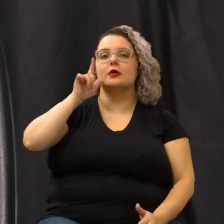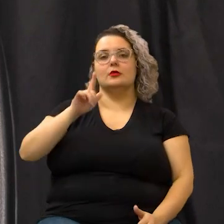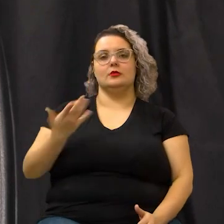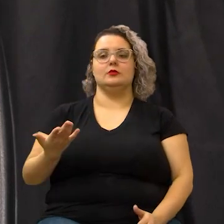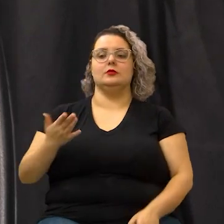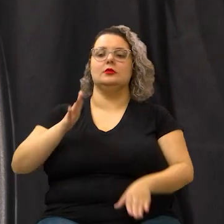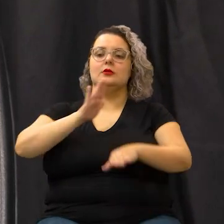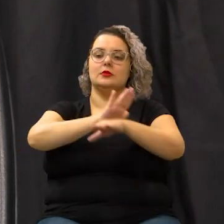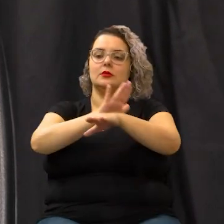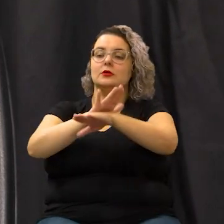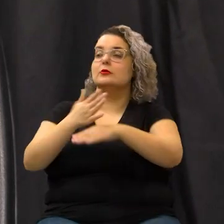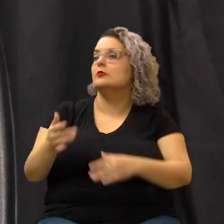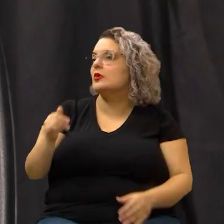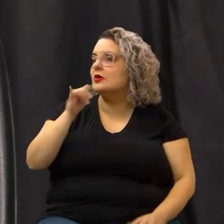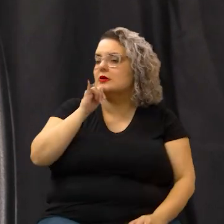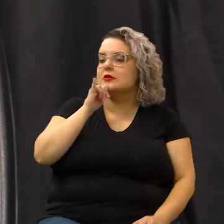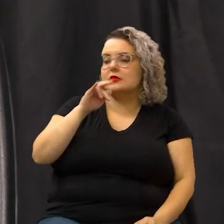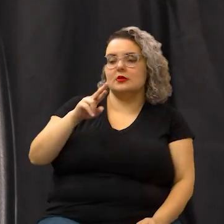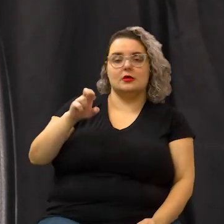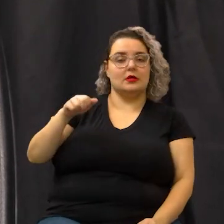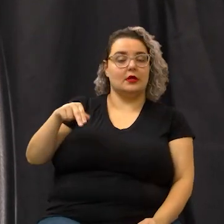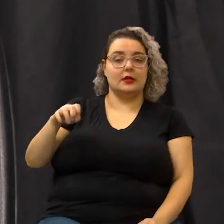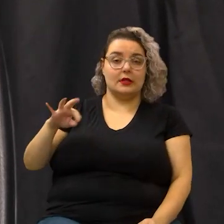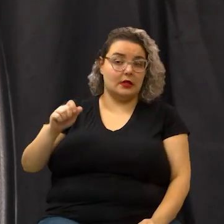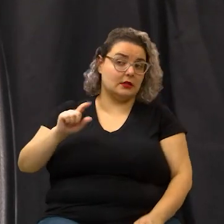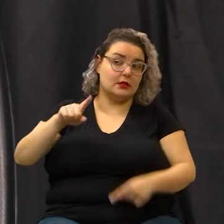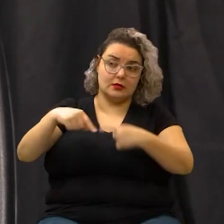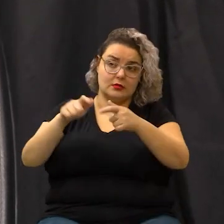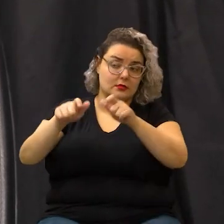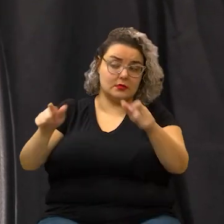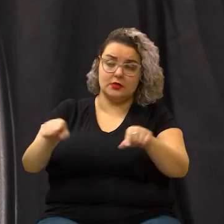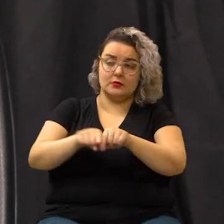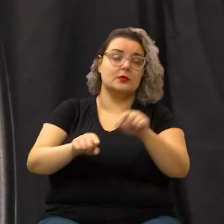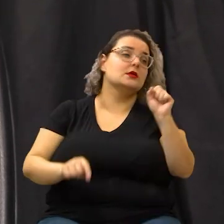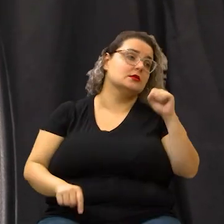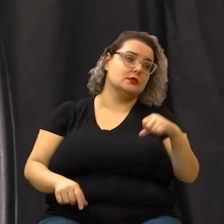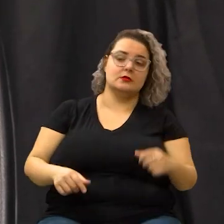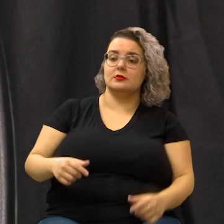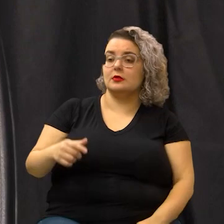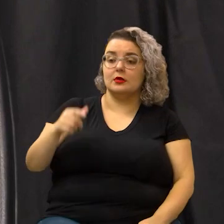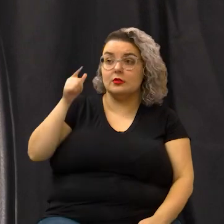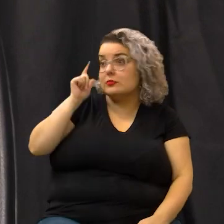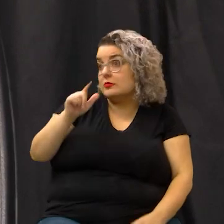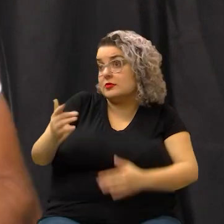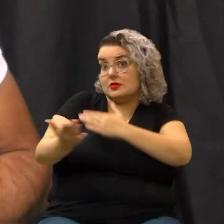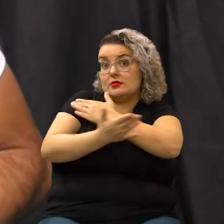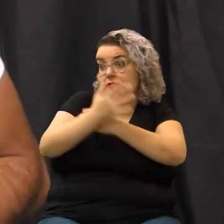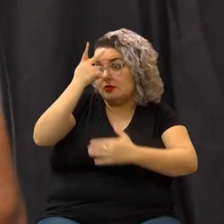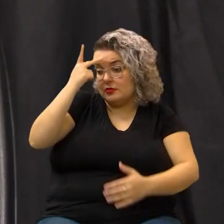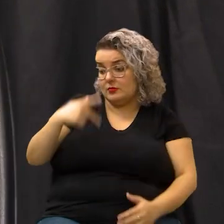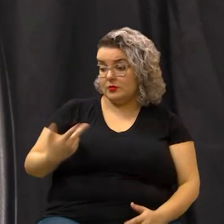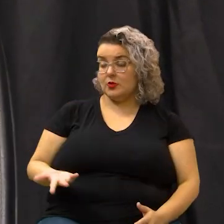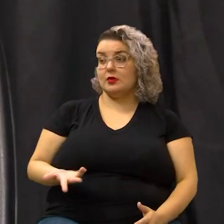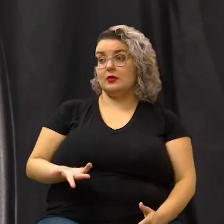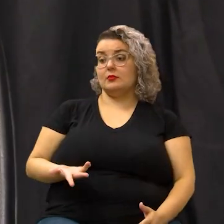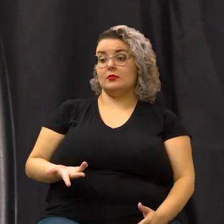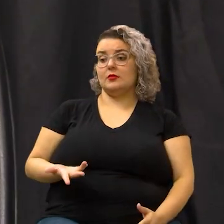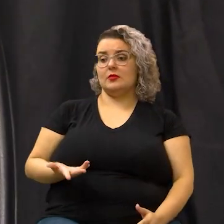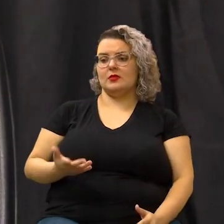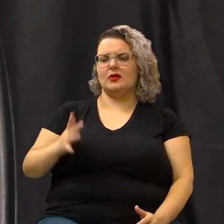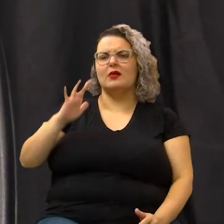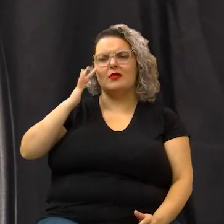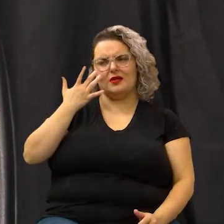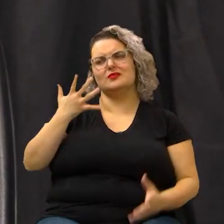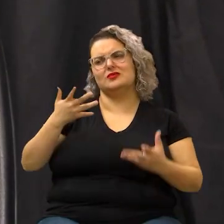partir daí que eu consegui começar a ajudar, por exemplo, a Renata ou outras pessoas. Sim. Eu não conseguia ajudar nem eu mesmo. Sabe,